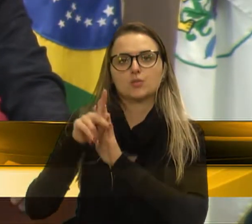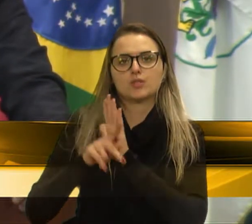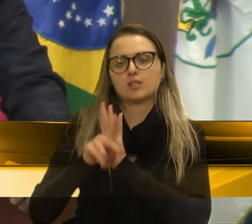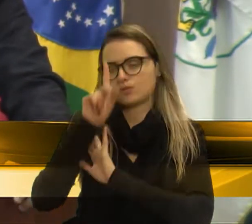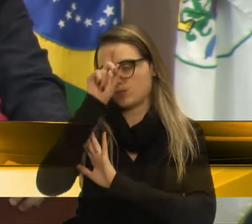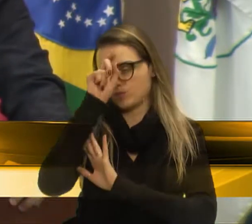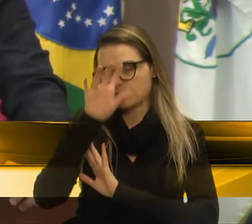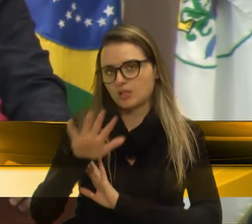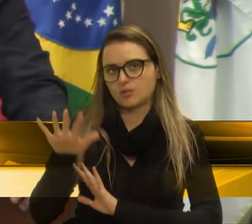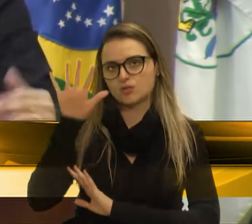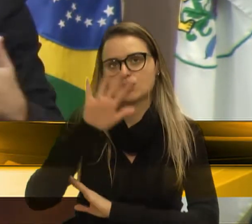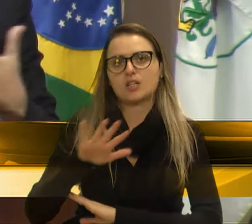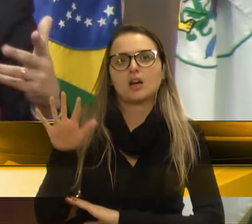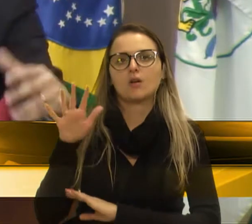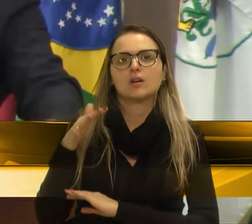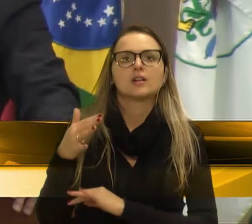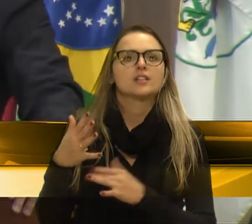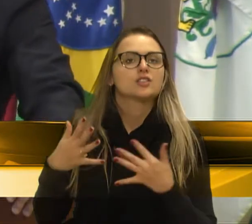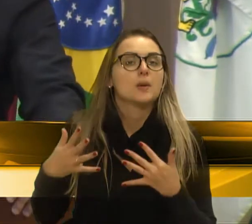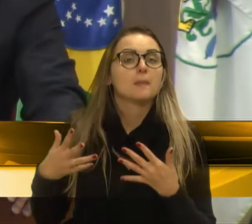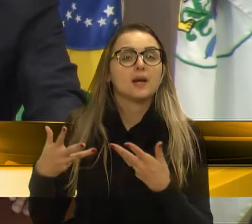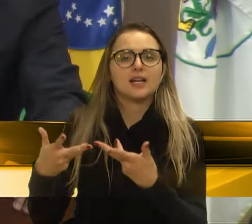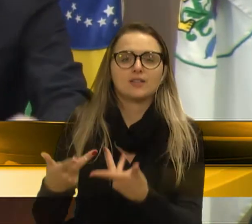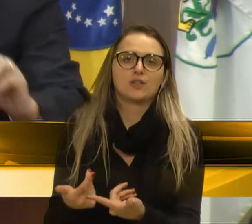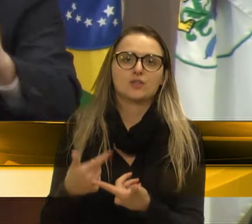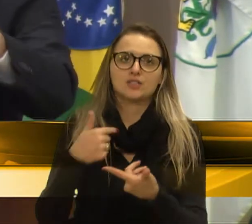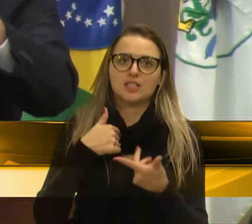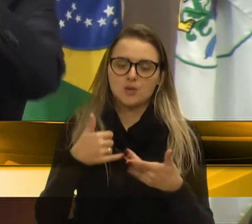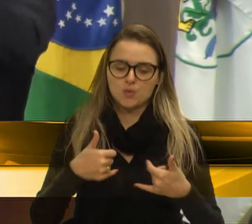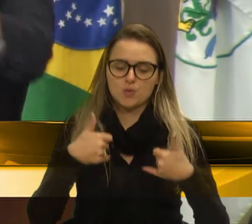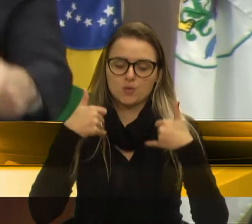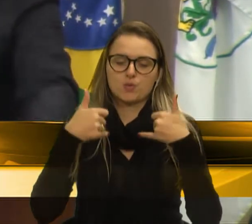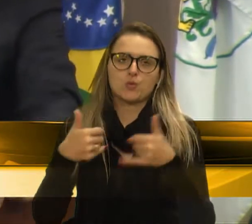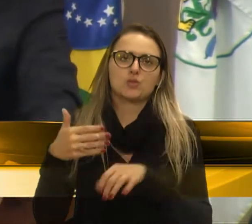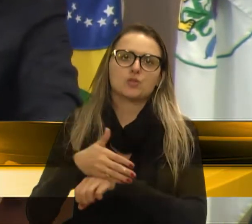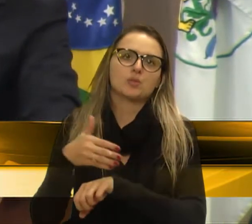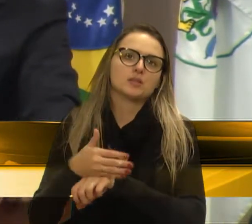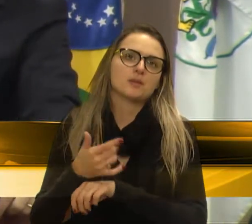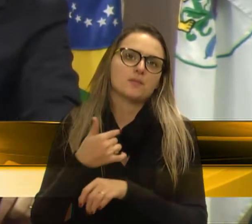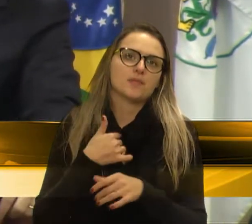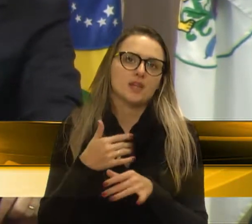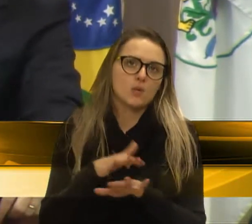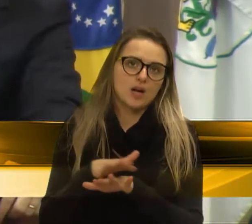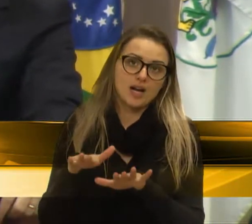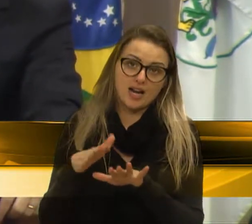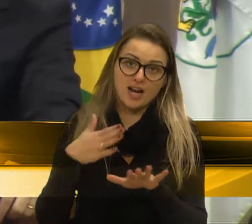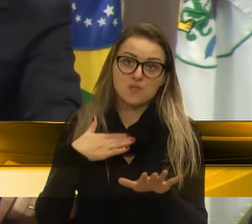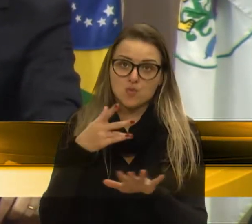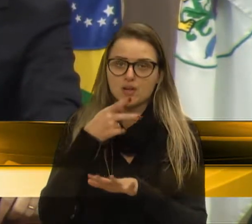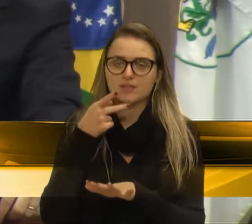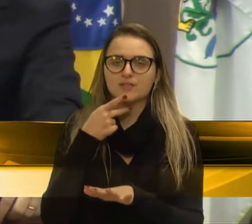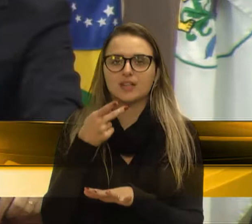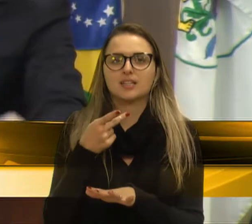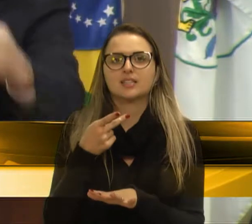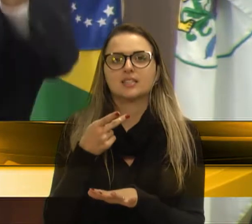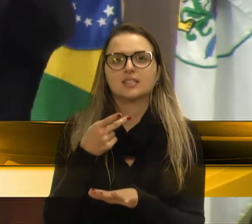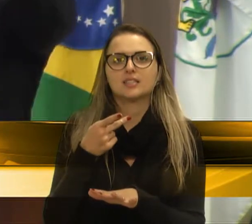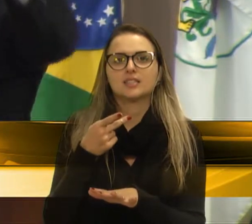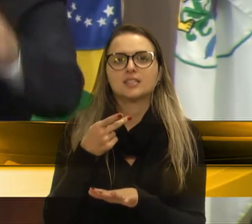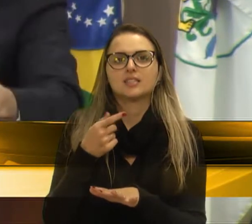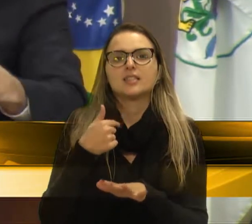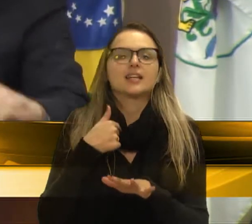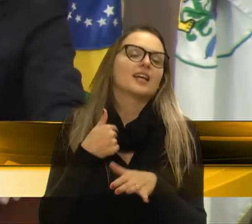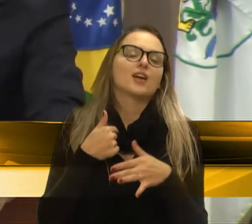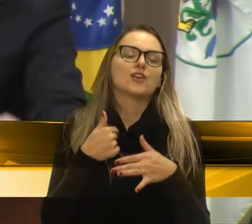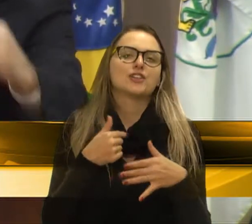Geral de excelência, que eu tenho orgulho de fazer parte. Mas aí eu encerro essa história dizendo que eu me